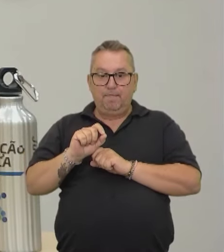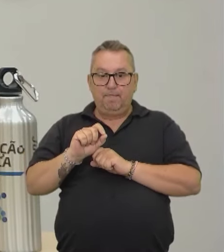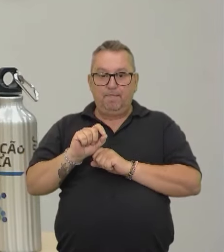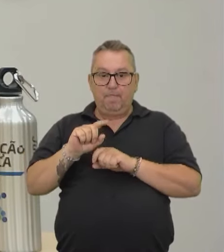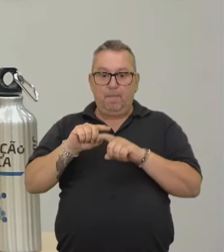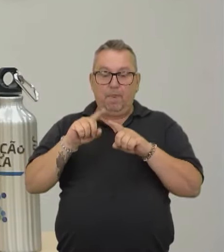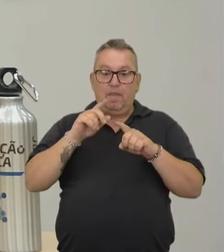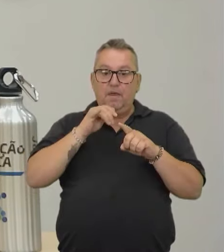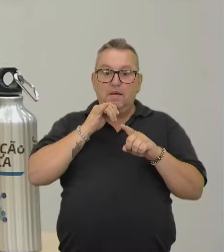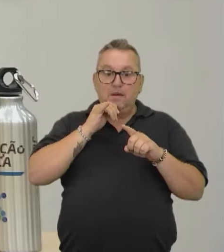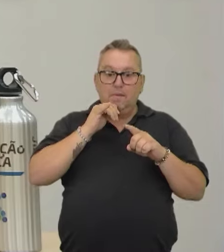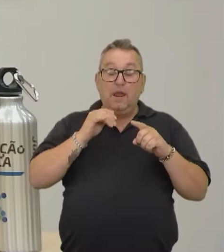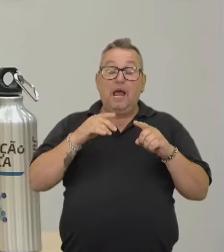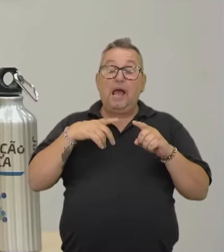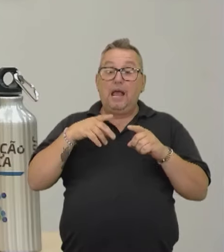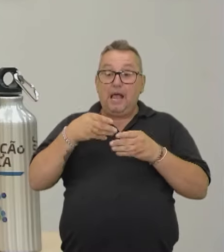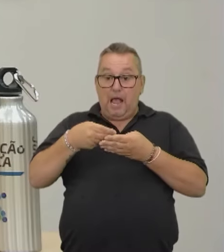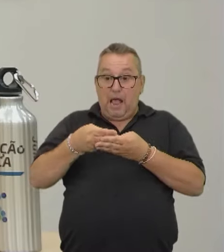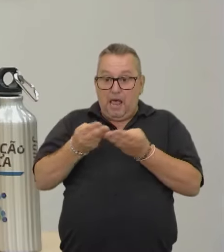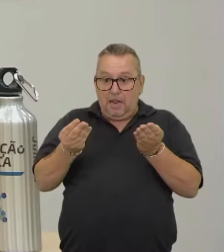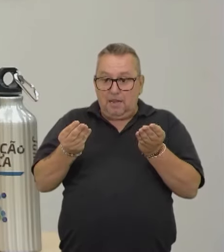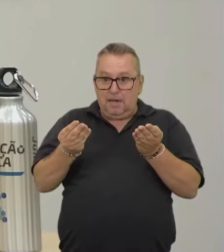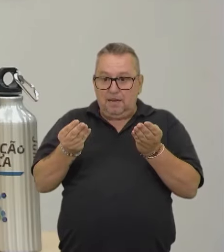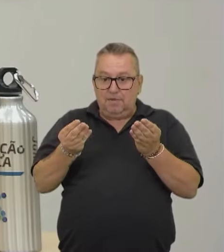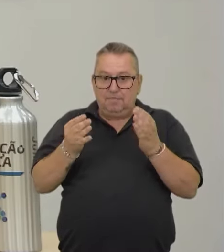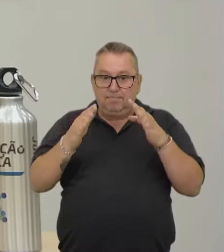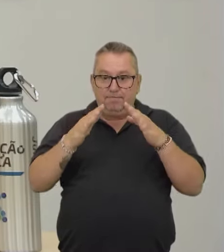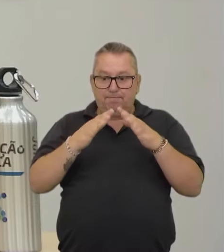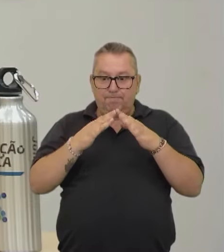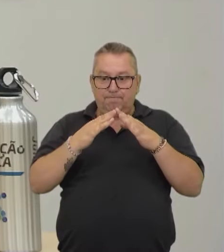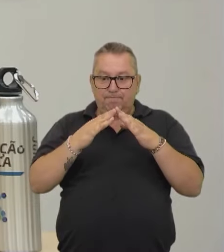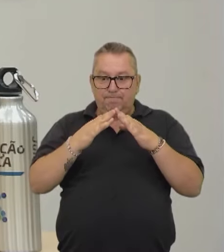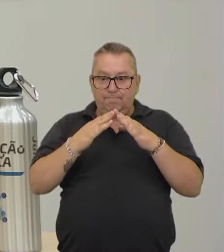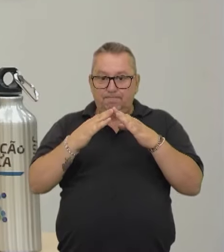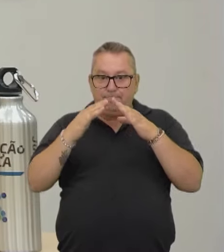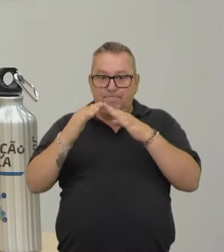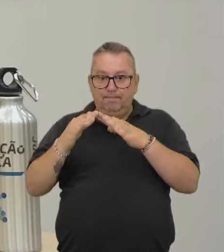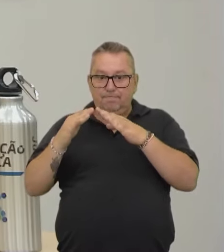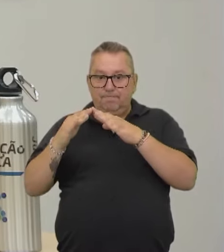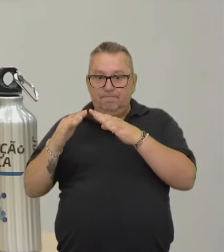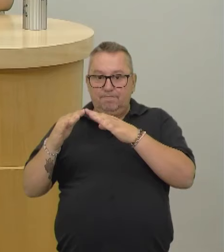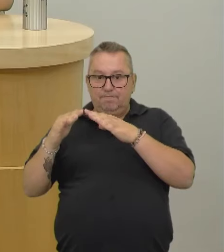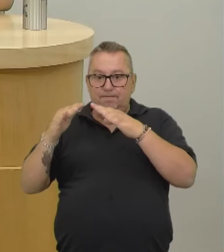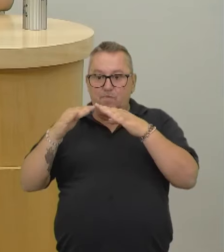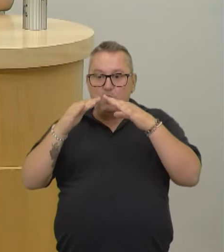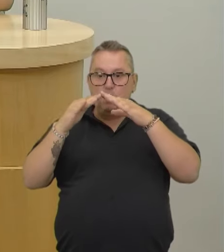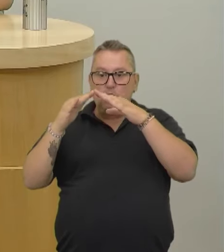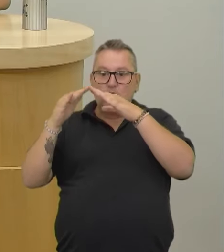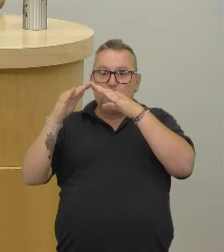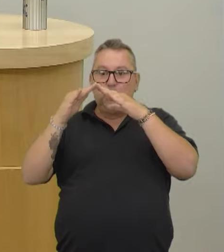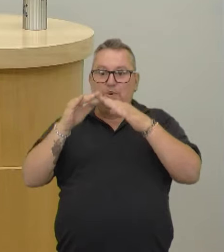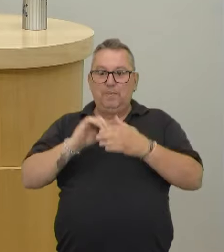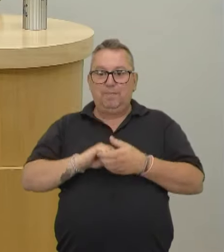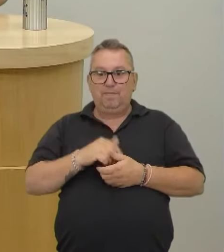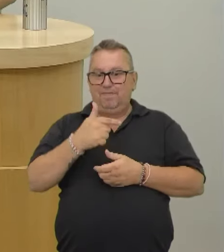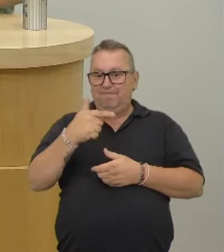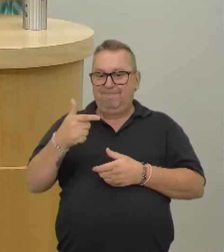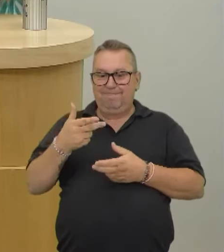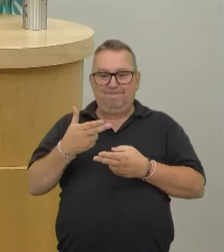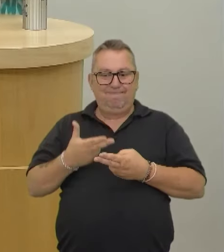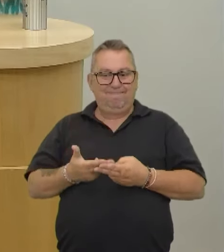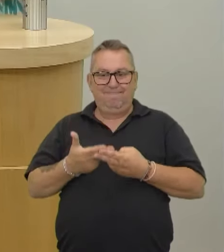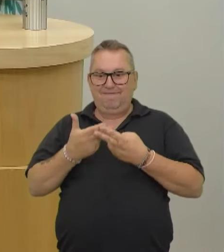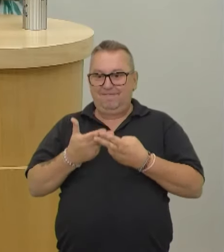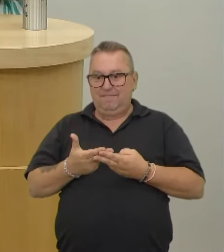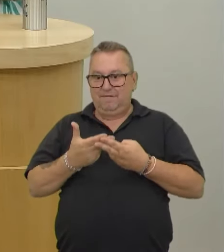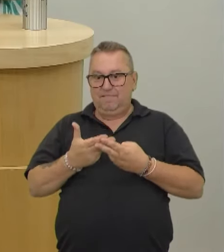apoiava as cartas, sabe, de baralho, e aí depois... Eu não tinha muita paciência. Eu tenho